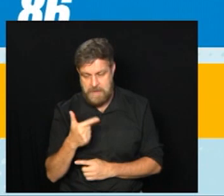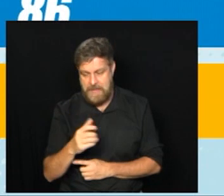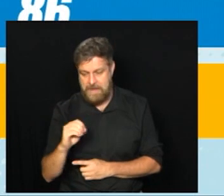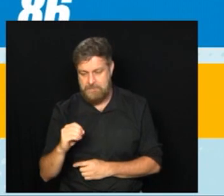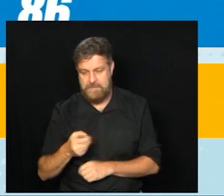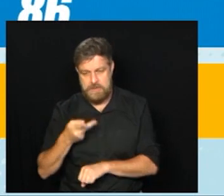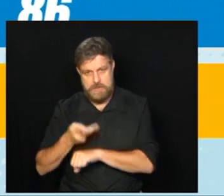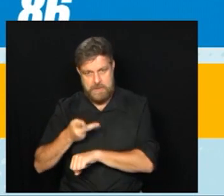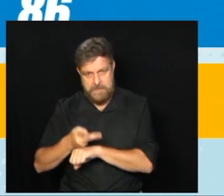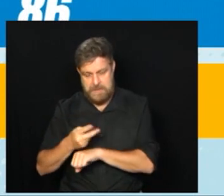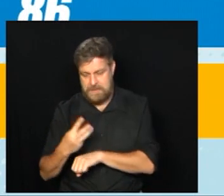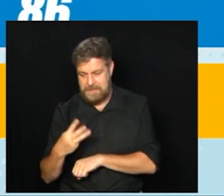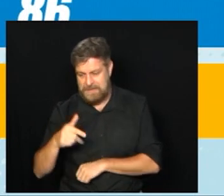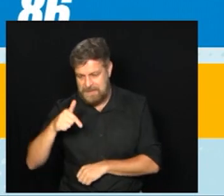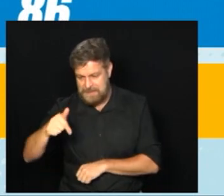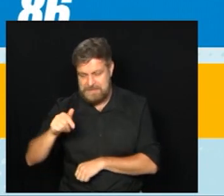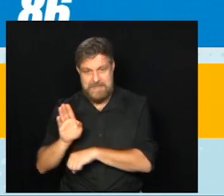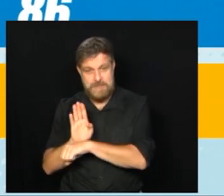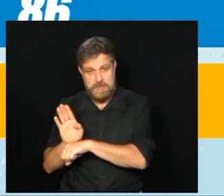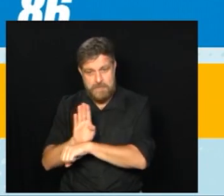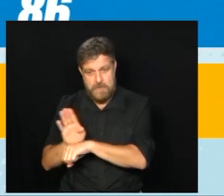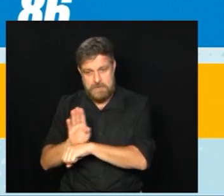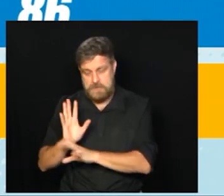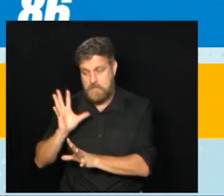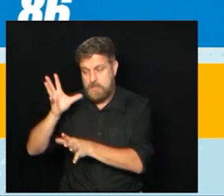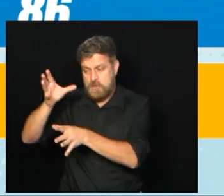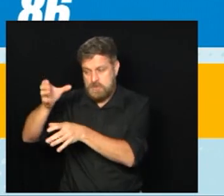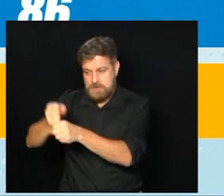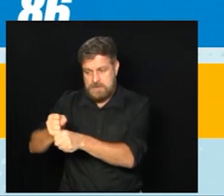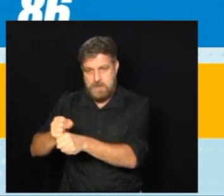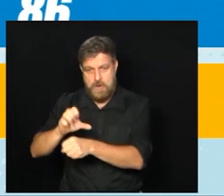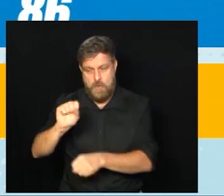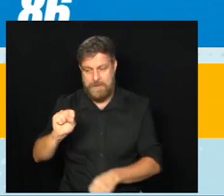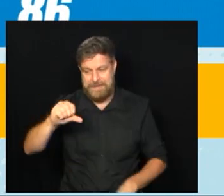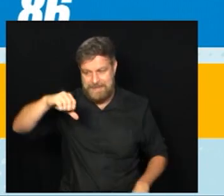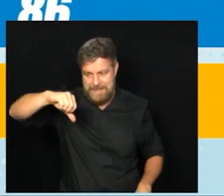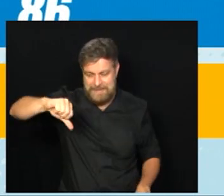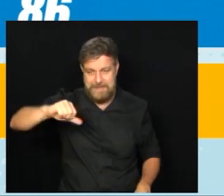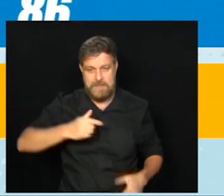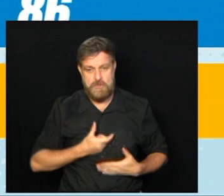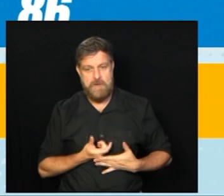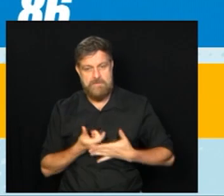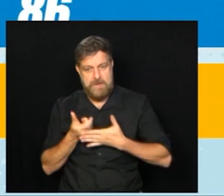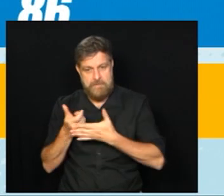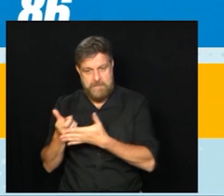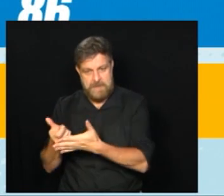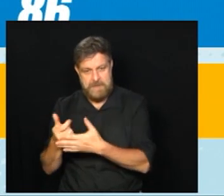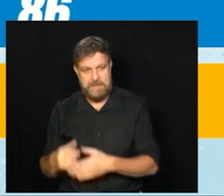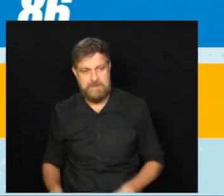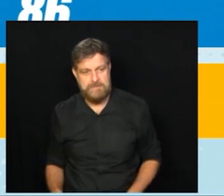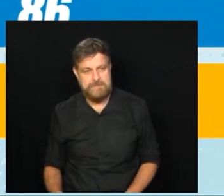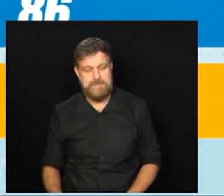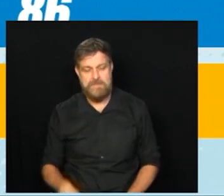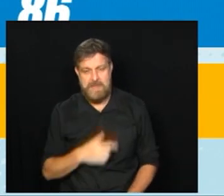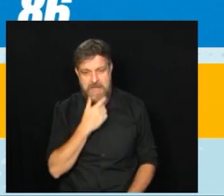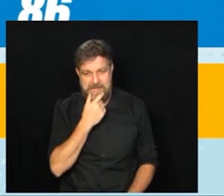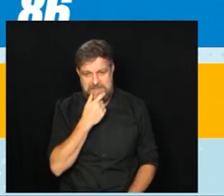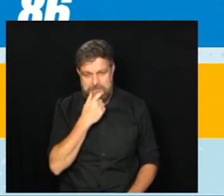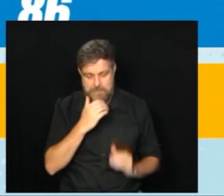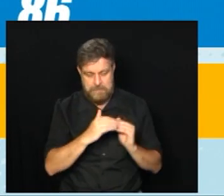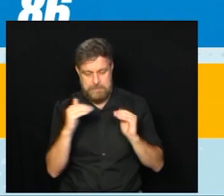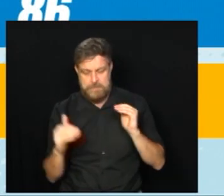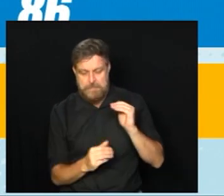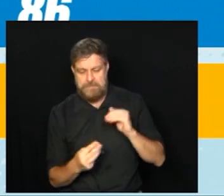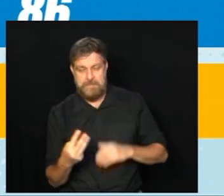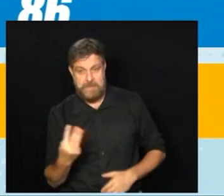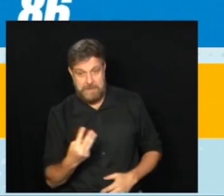de prata e 37 de bronze, totalizando 89 medalhas. E a Grã-Bretanha caiu para a